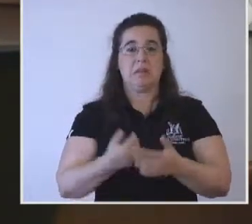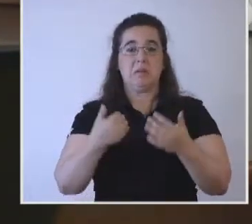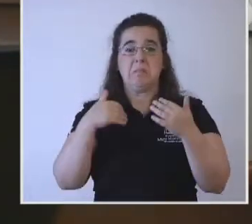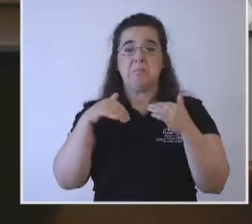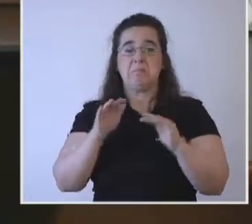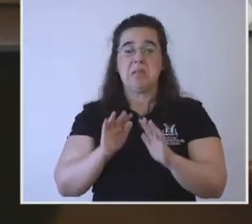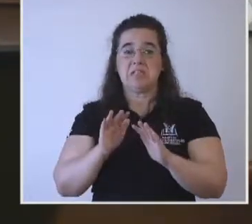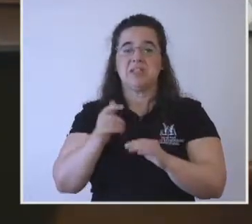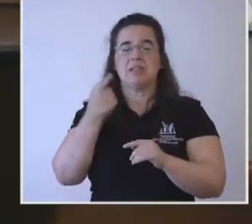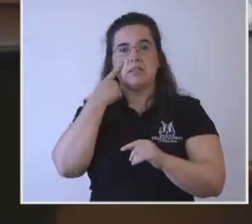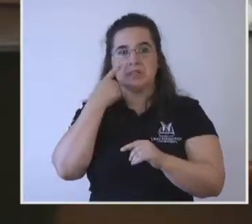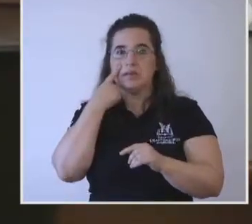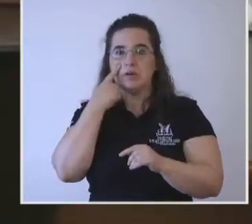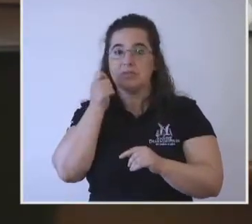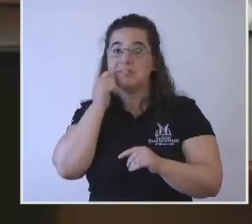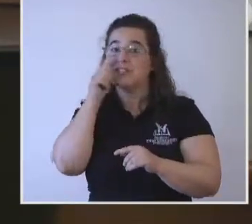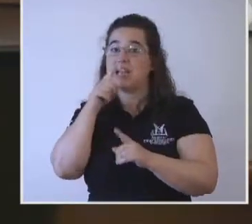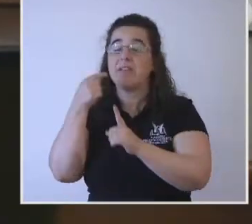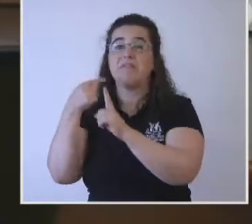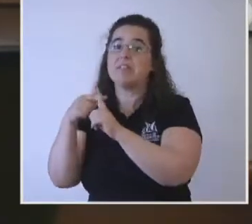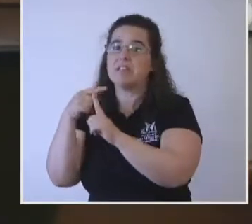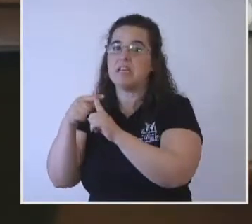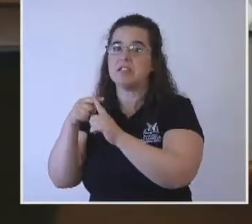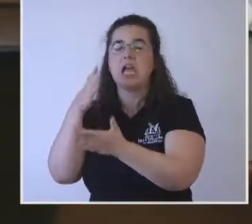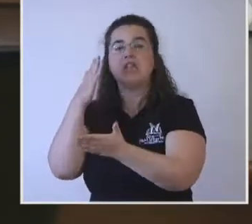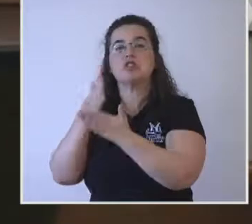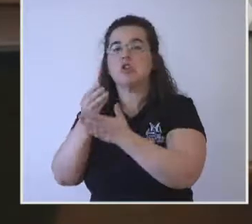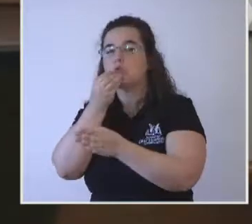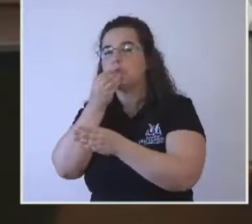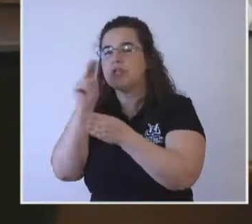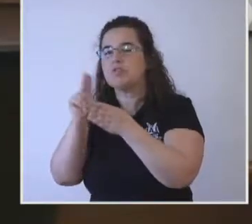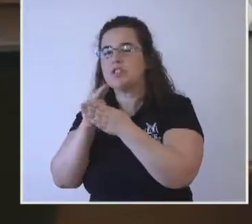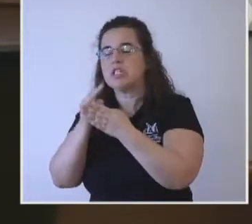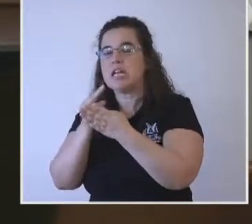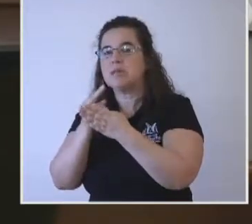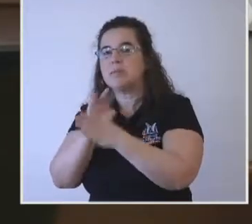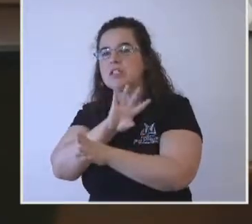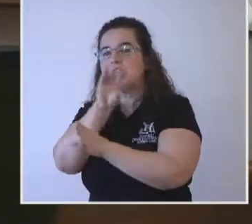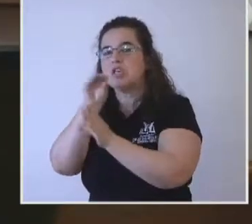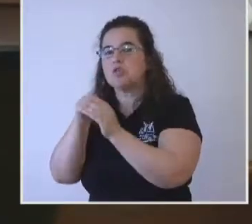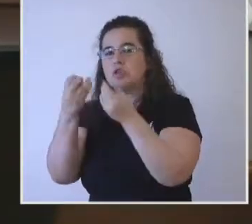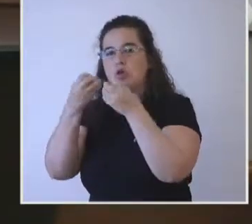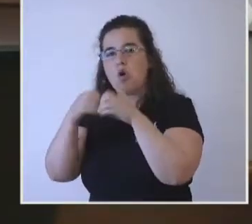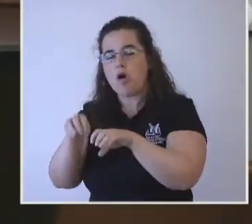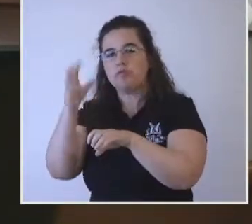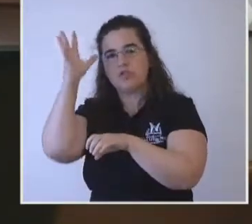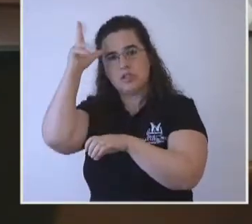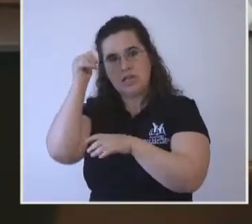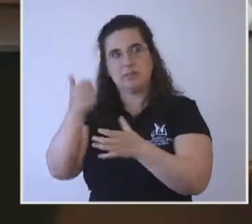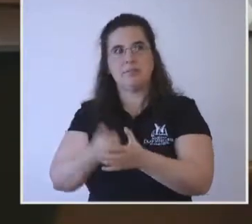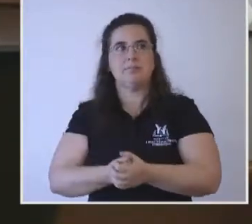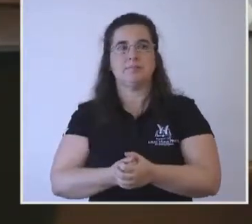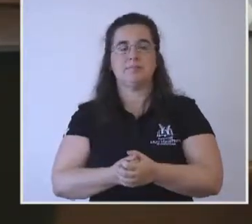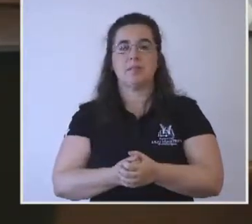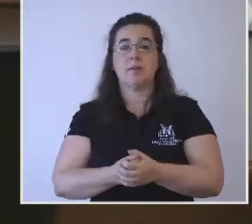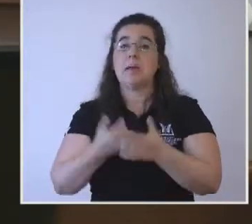são os lacto-vegetarianos, porque têm IGF-1. Portanto, a probabilidade de terem um cancro é muito mais